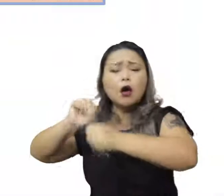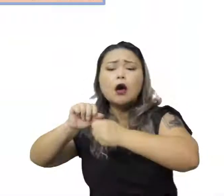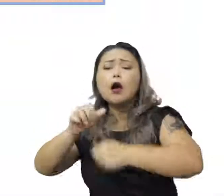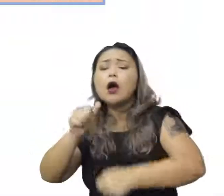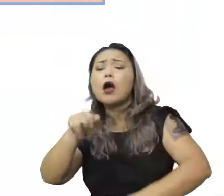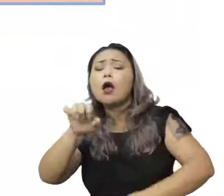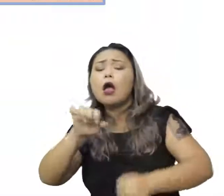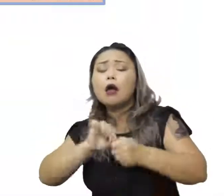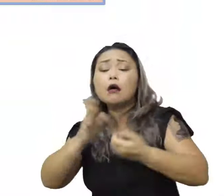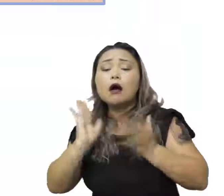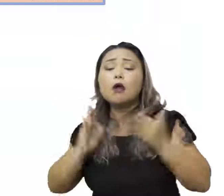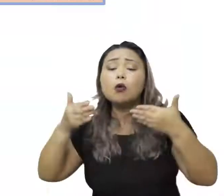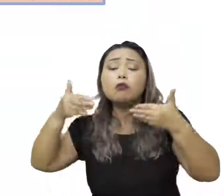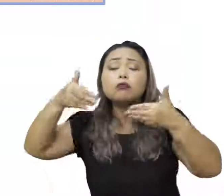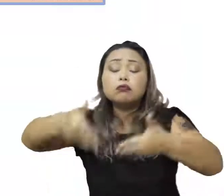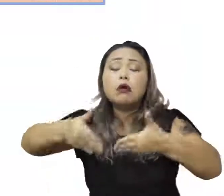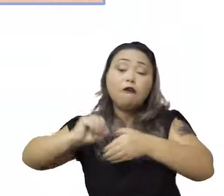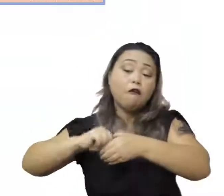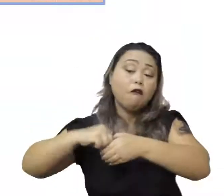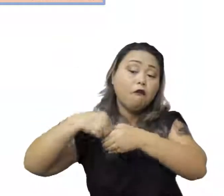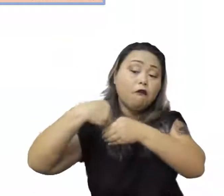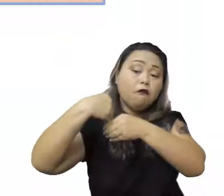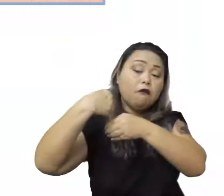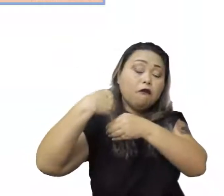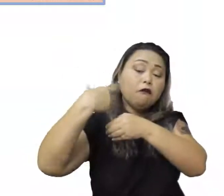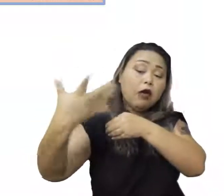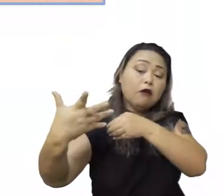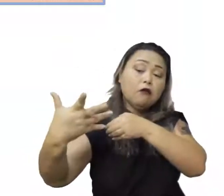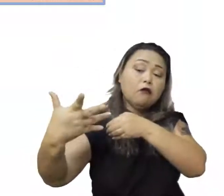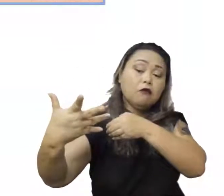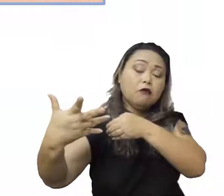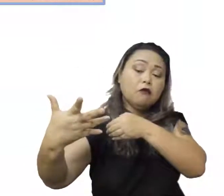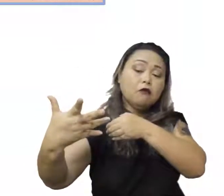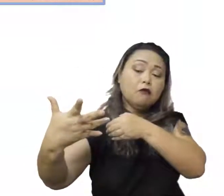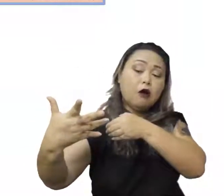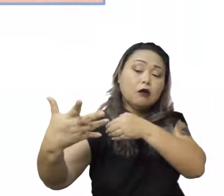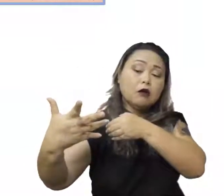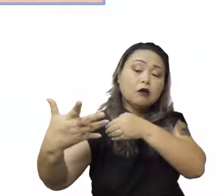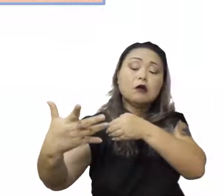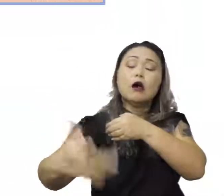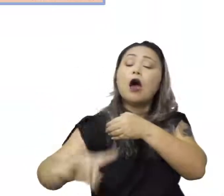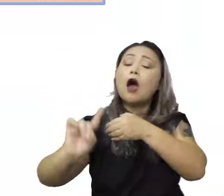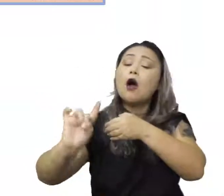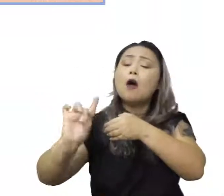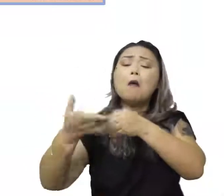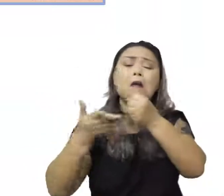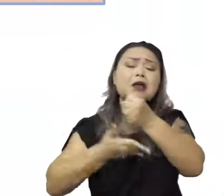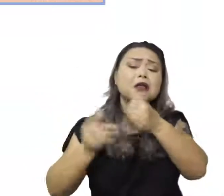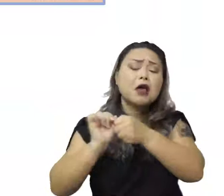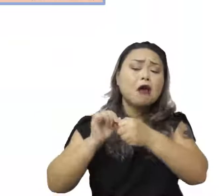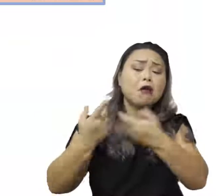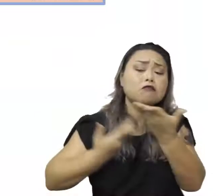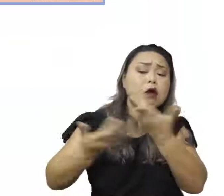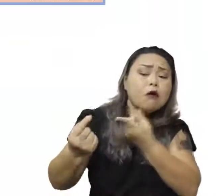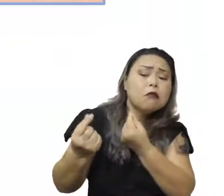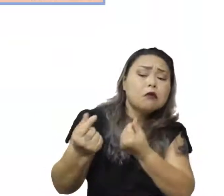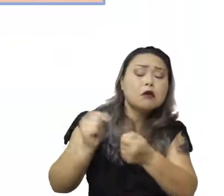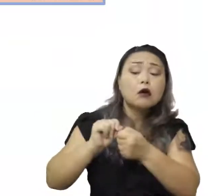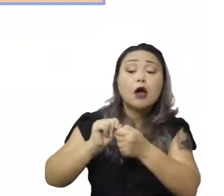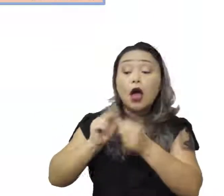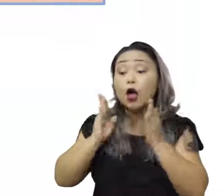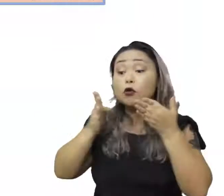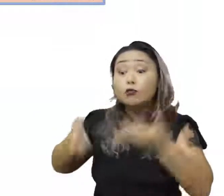Agroexportadores, porque estava voltado para o mercado externo. Baseado em quê? Na utilização de mão de